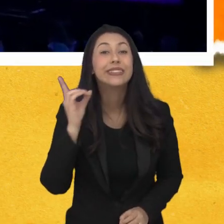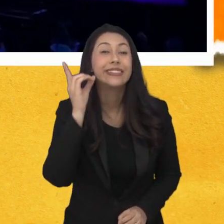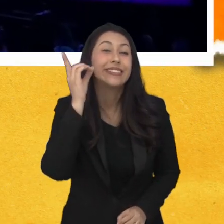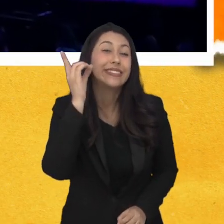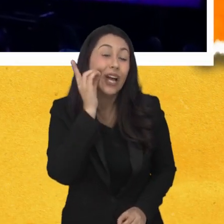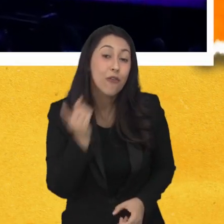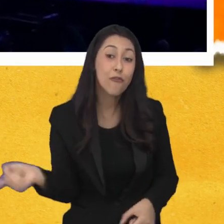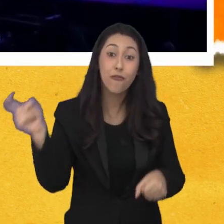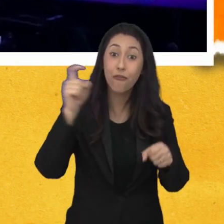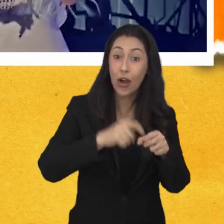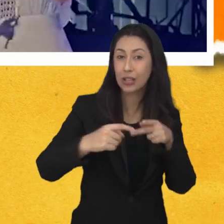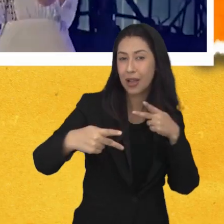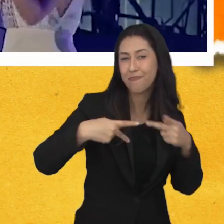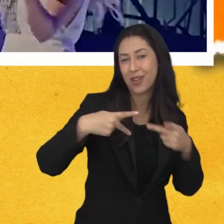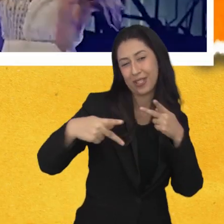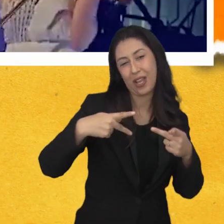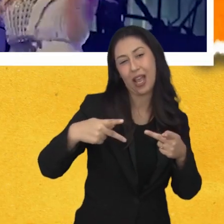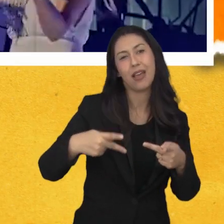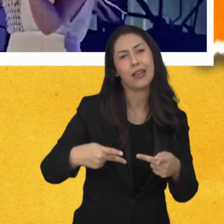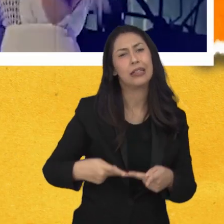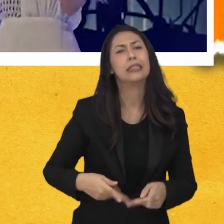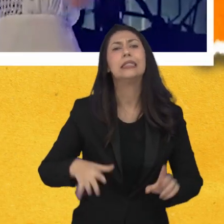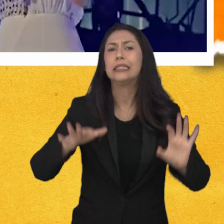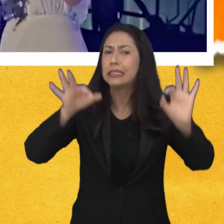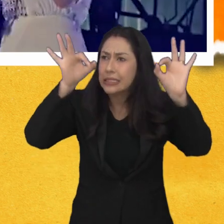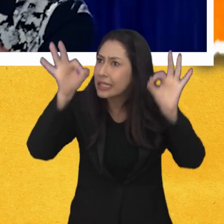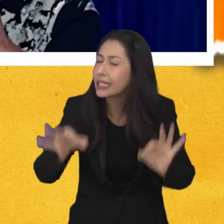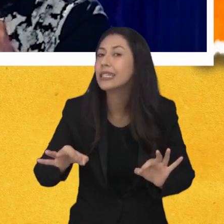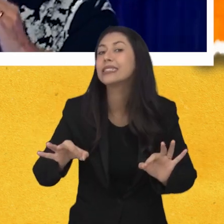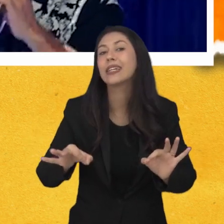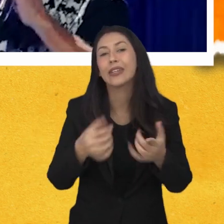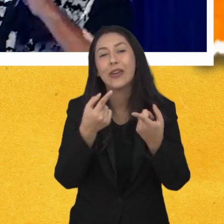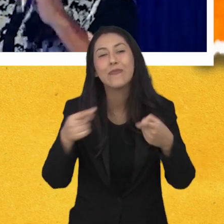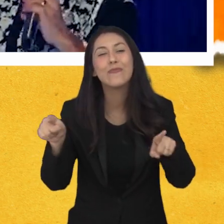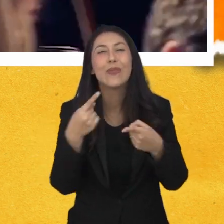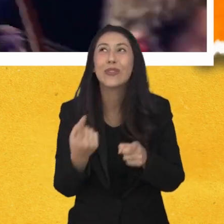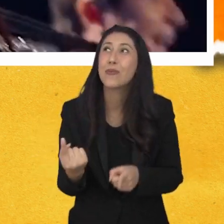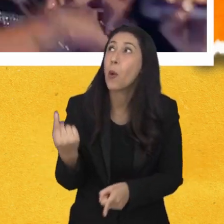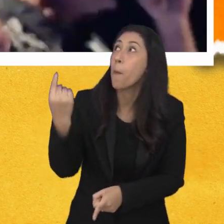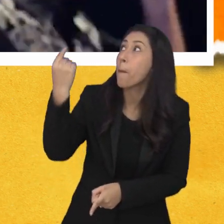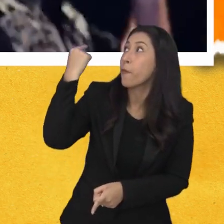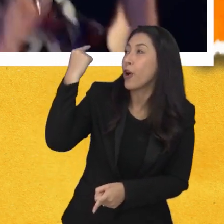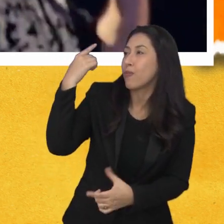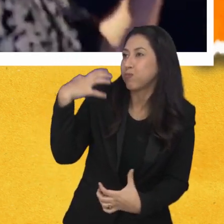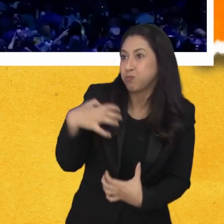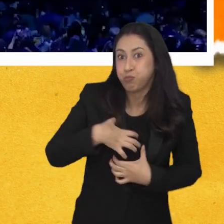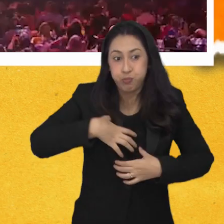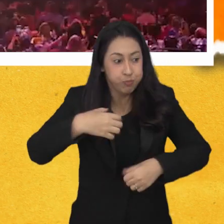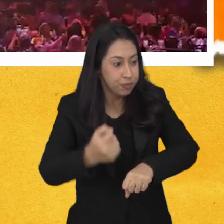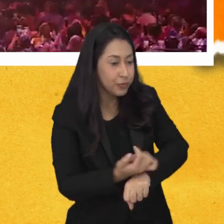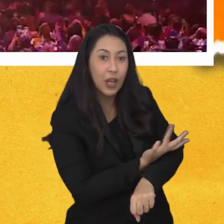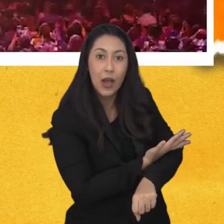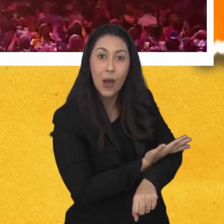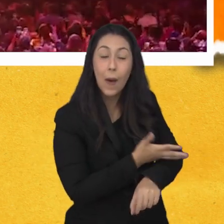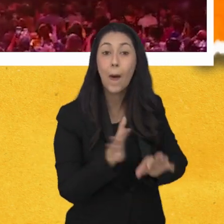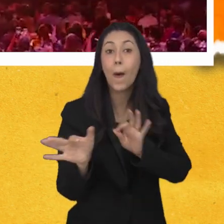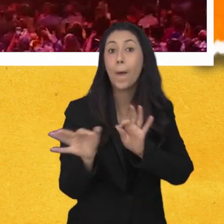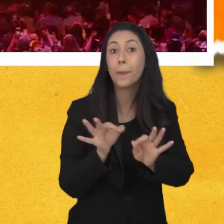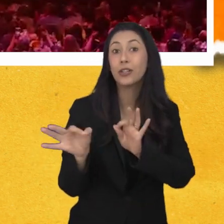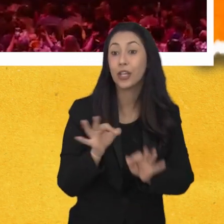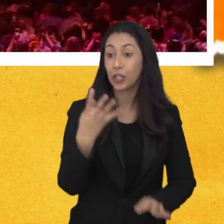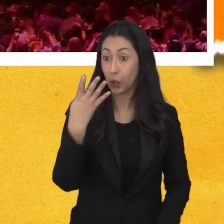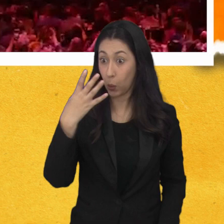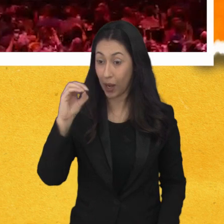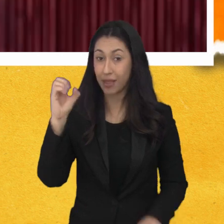São José. Ele garante que as canções de grande sucesso do passado trarão ao público fortes emoções. O projeto